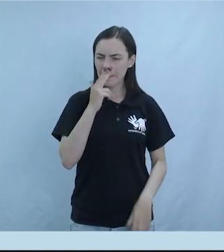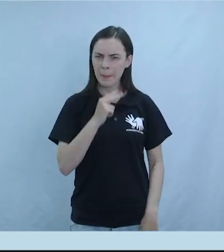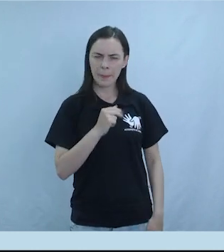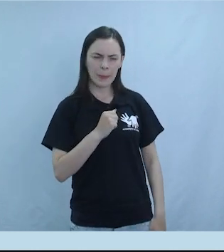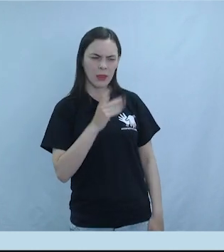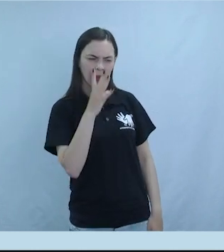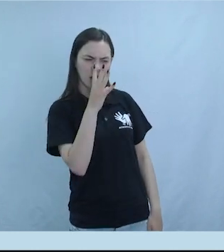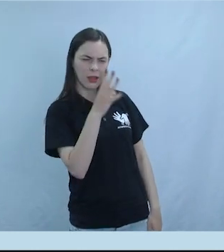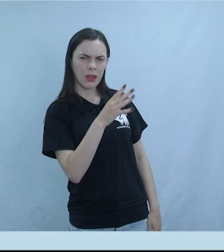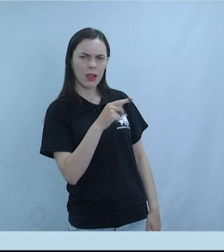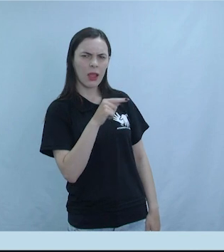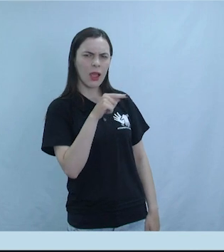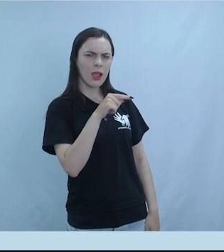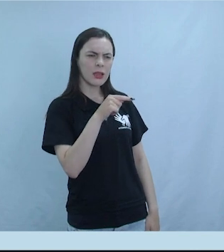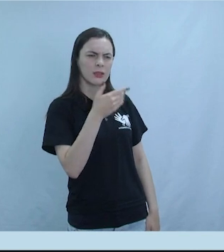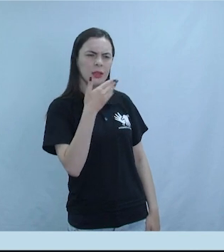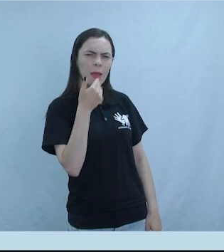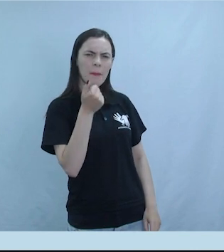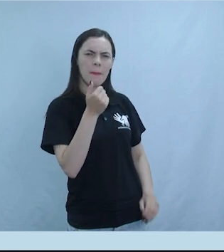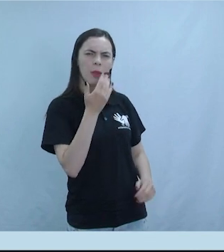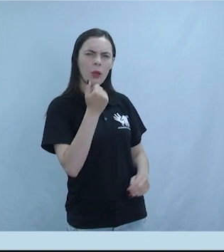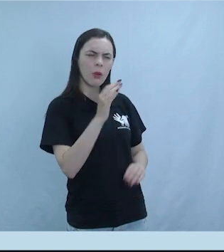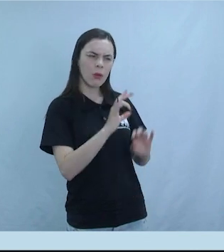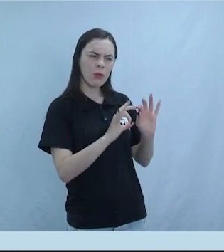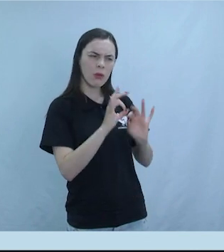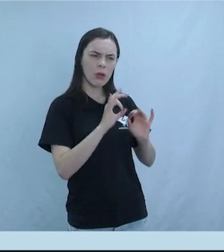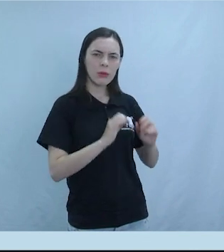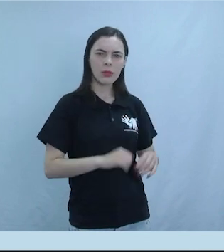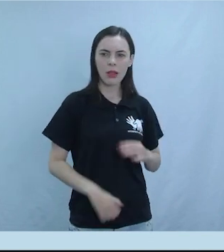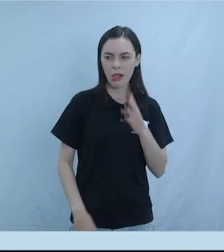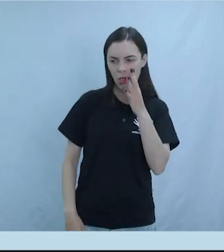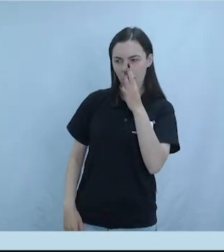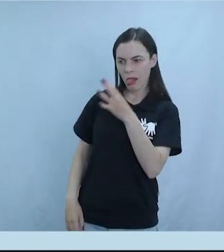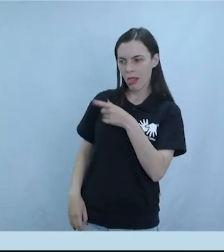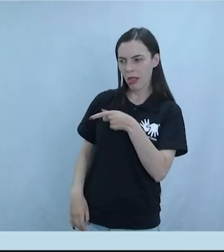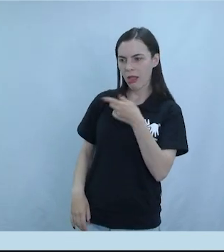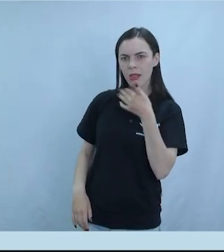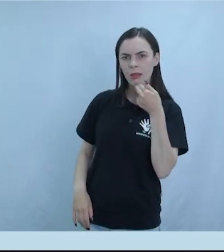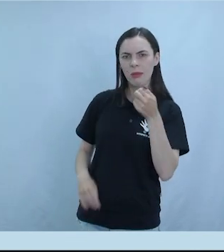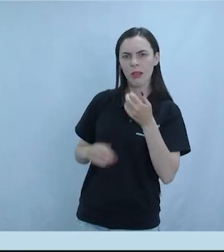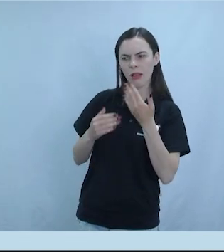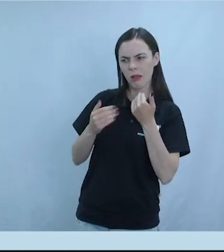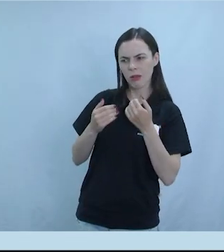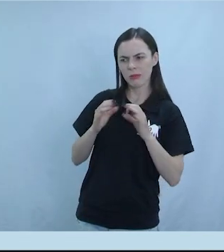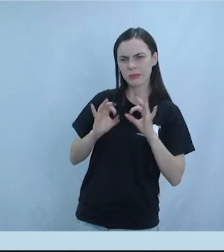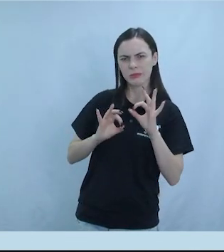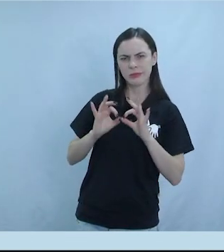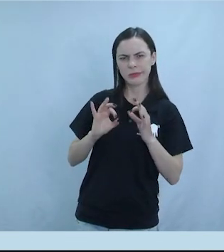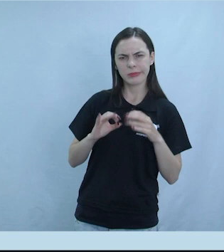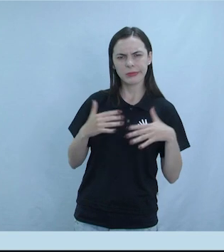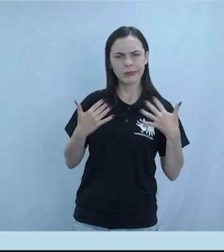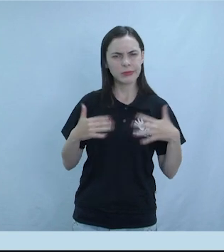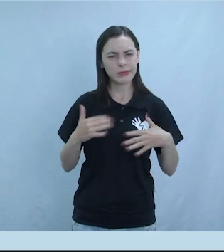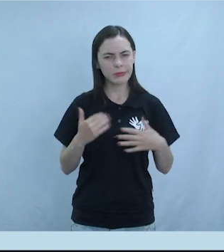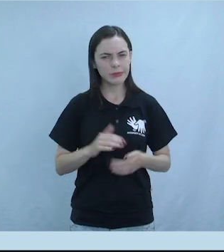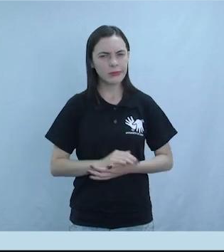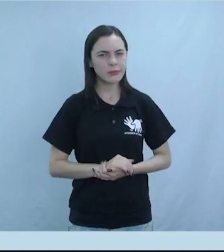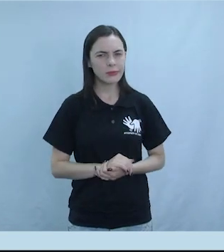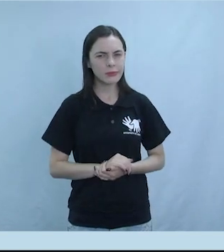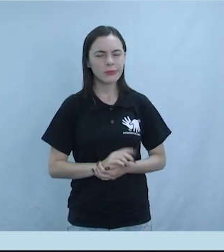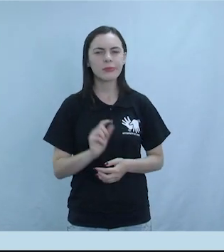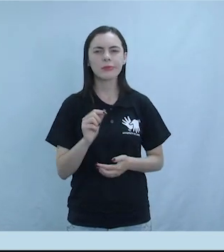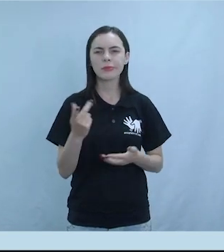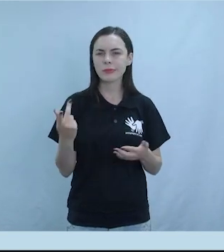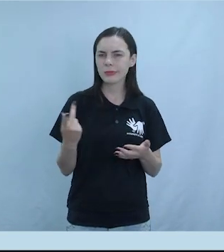estava reservando as melhores iguarias do banquete para si. Ai, ai, ai.